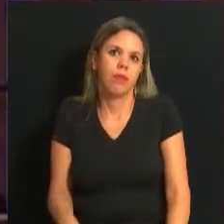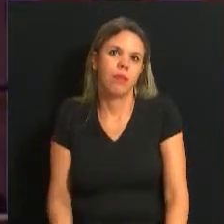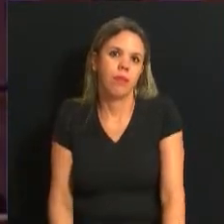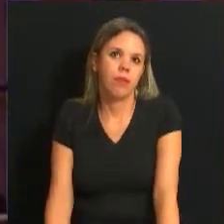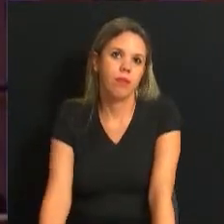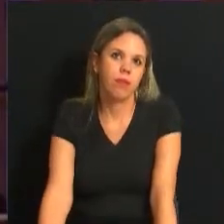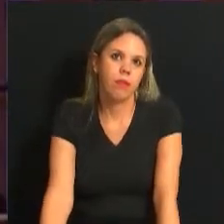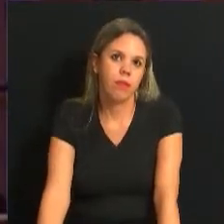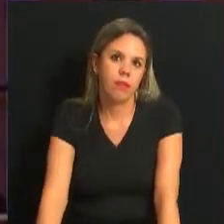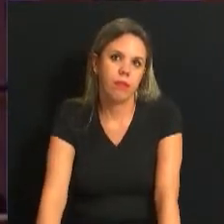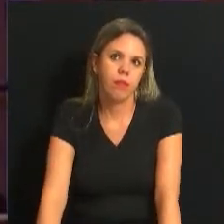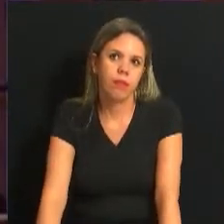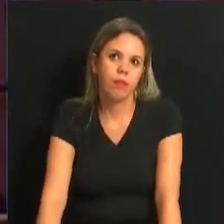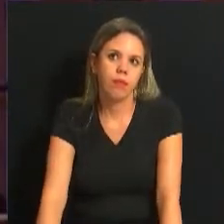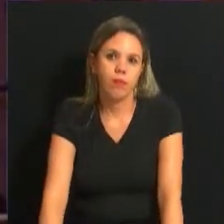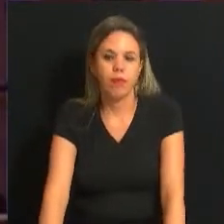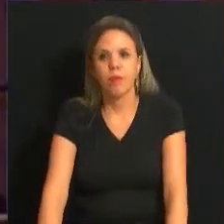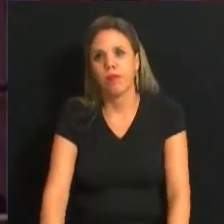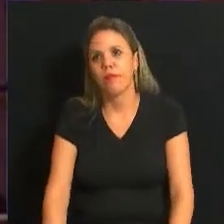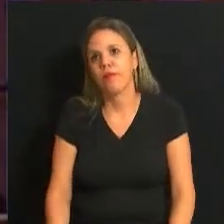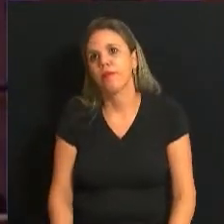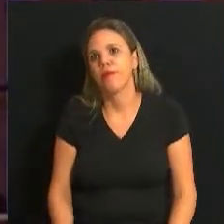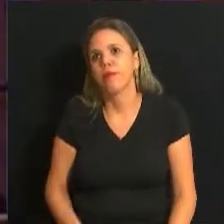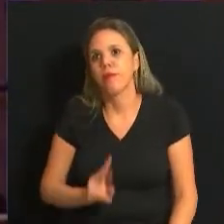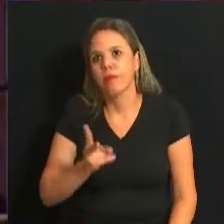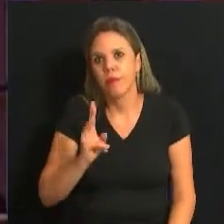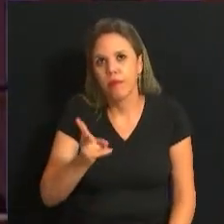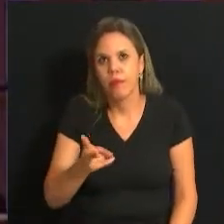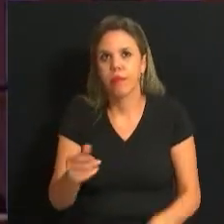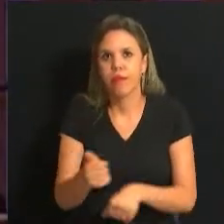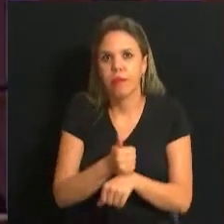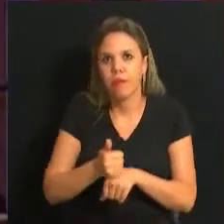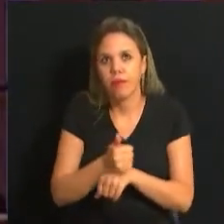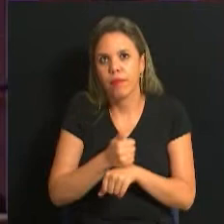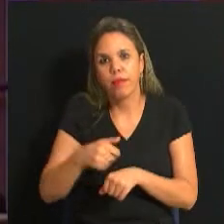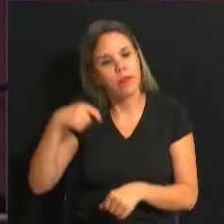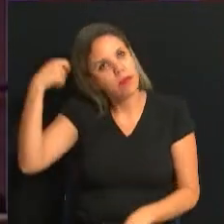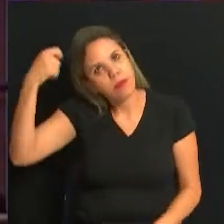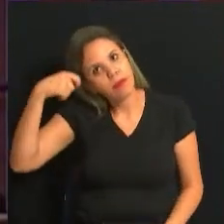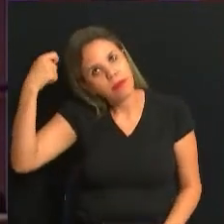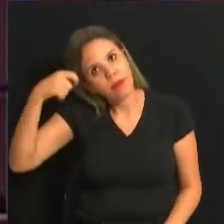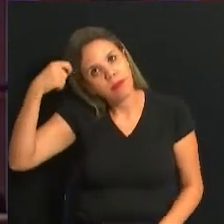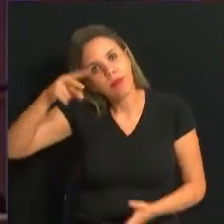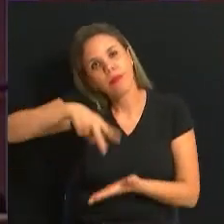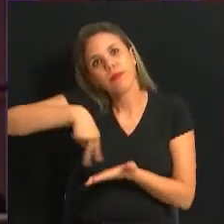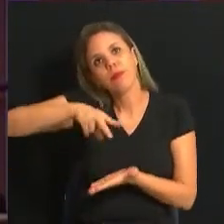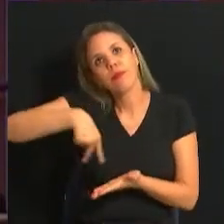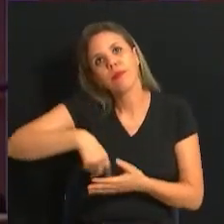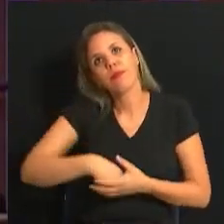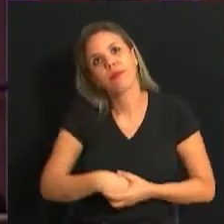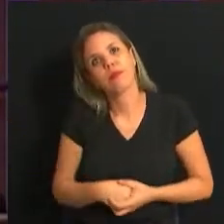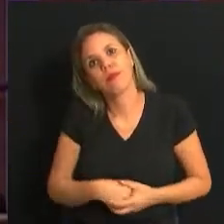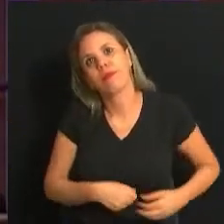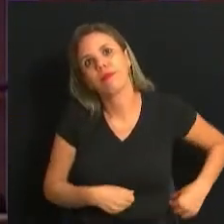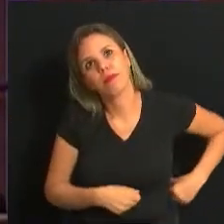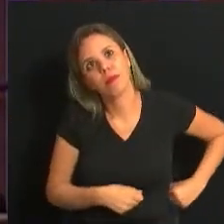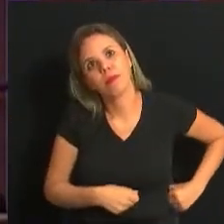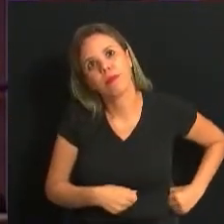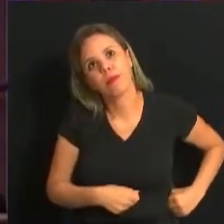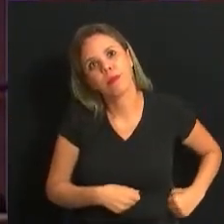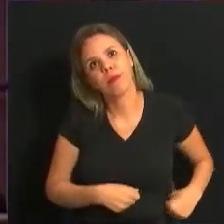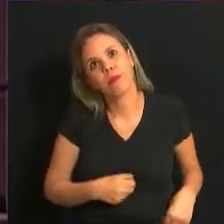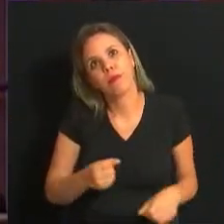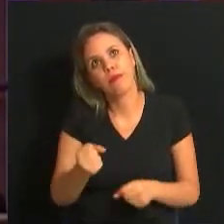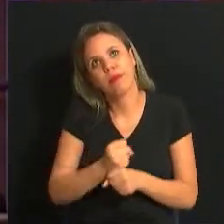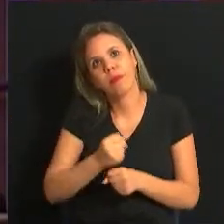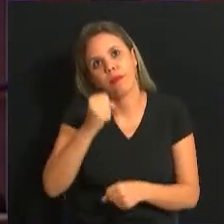e persegui com uma carreira em artes, na dança, e desde os anos